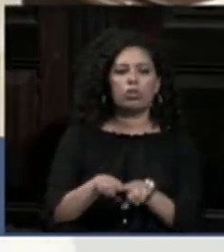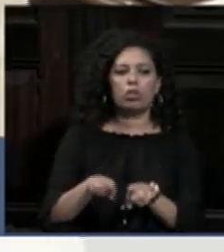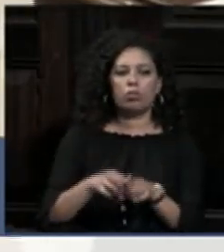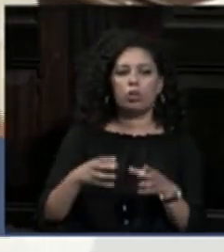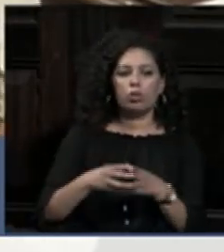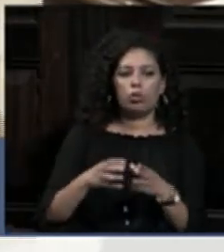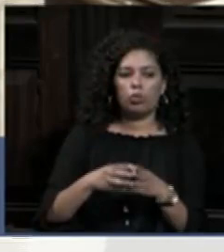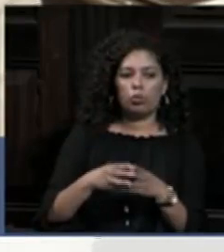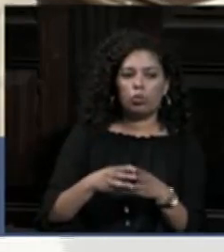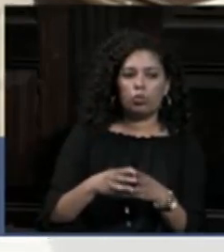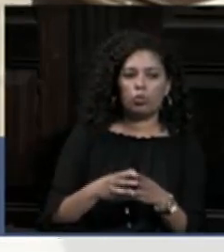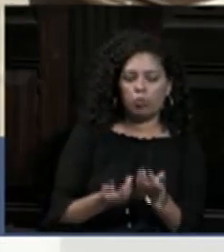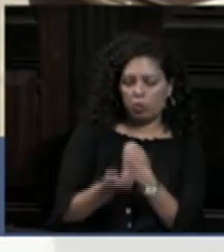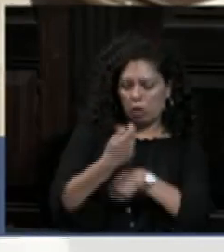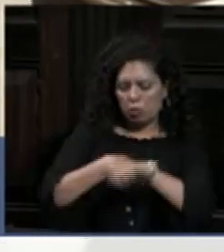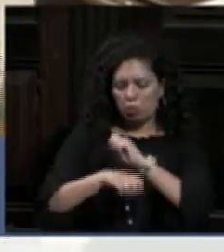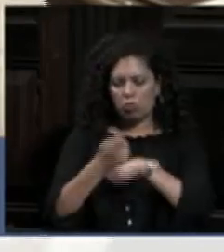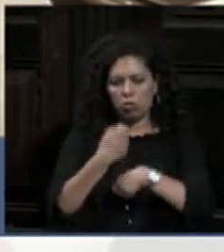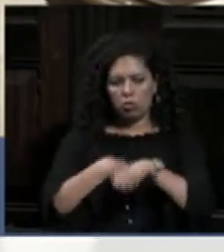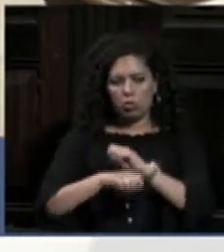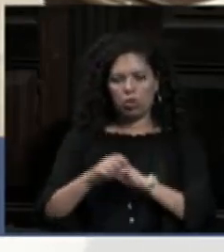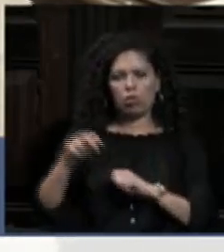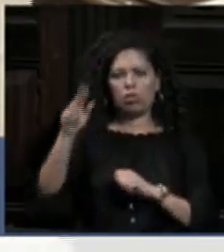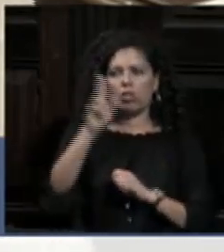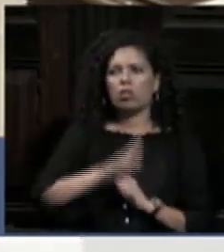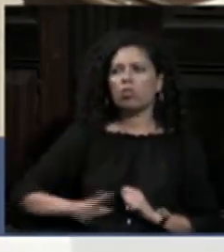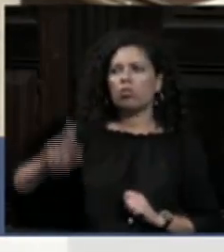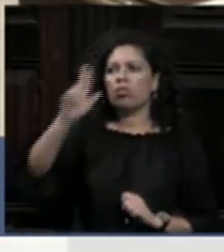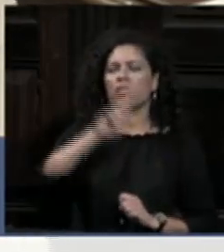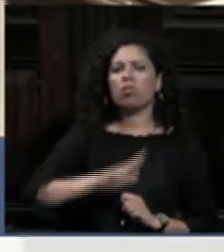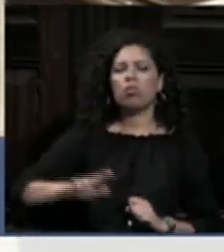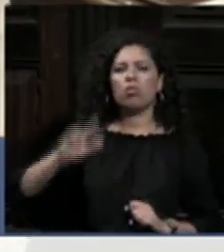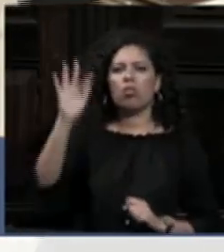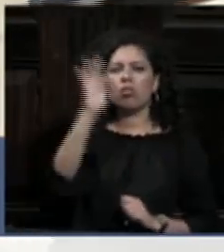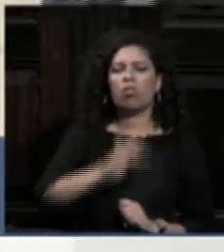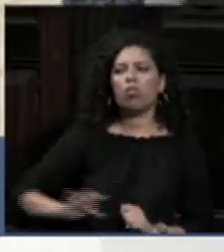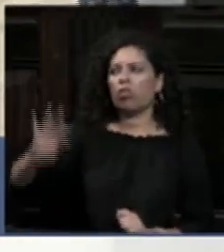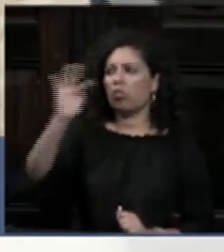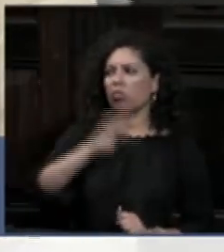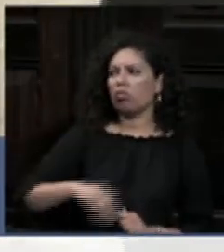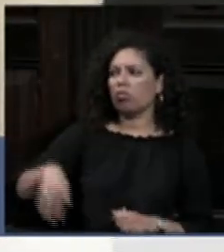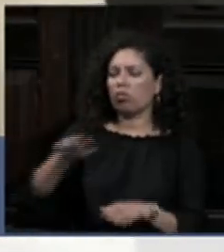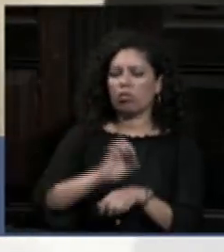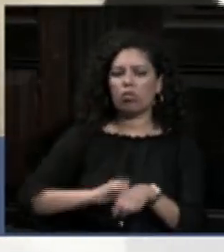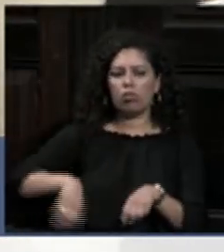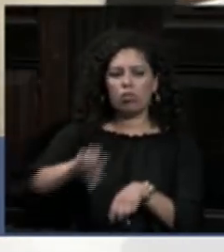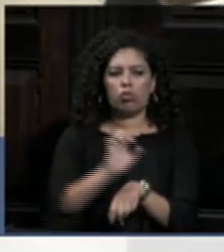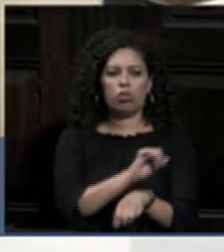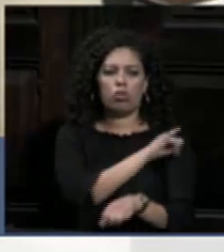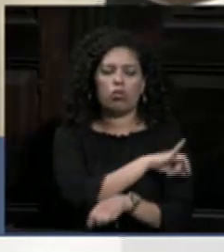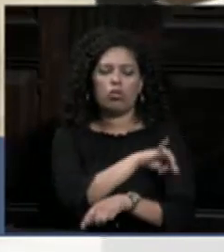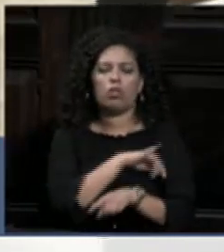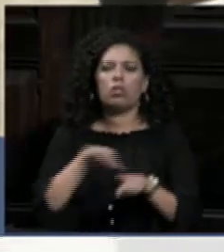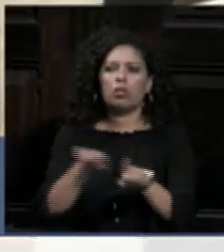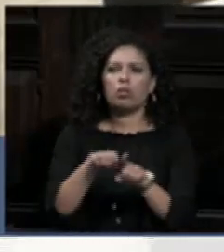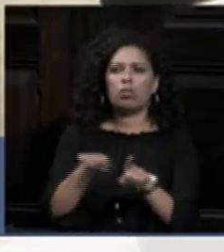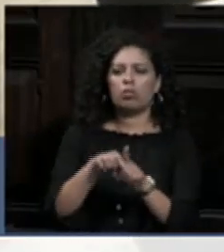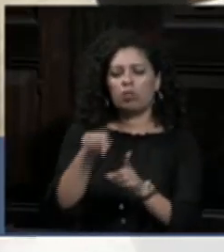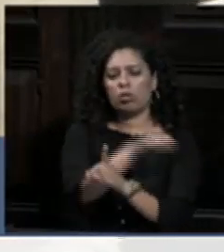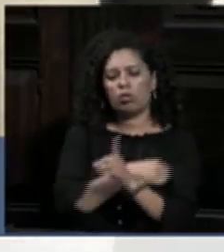técnico administrativo das universidades mas também de toda a sociedade porque